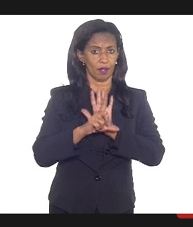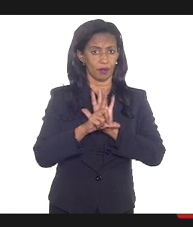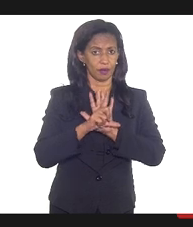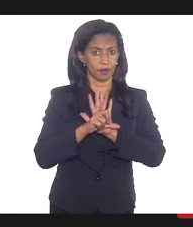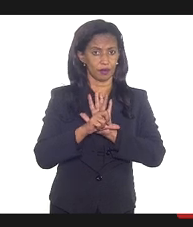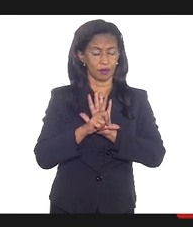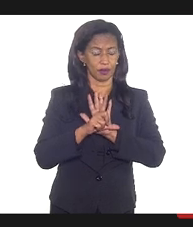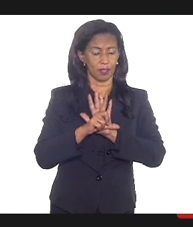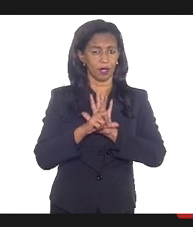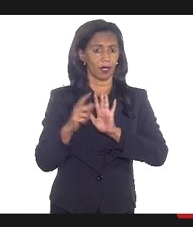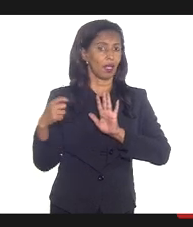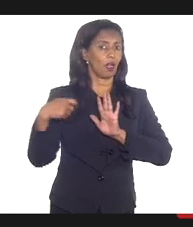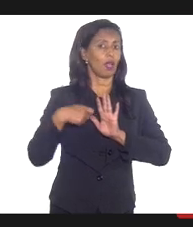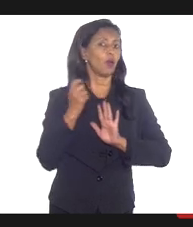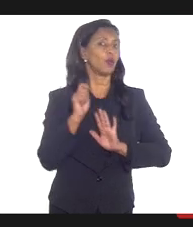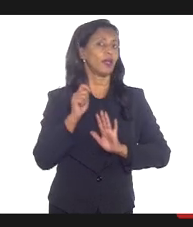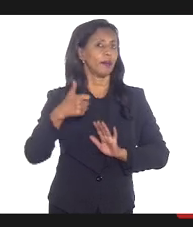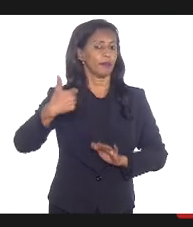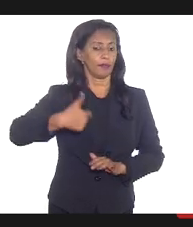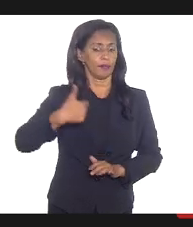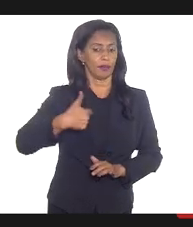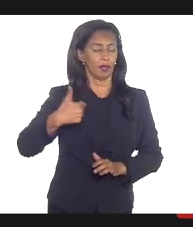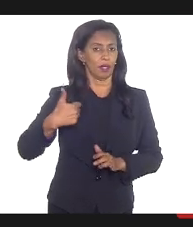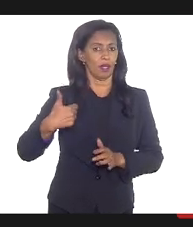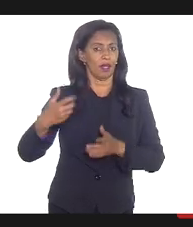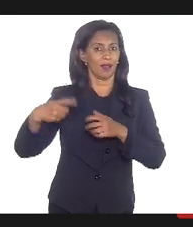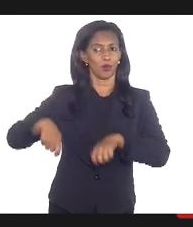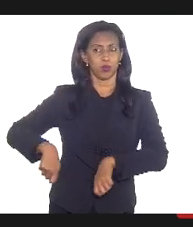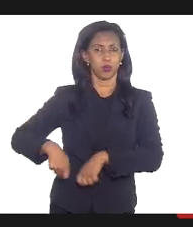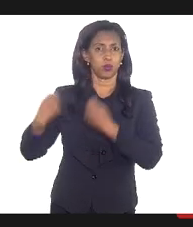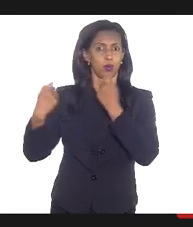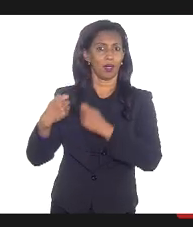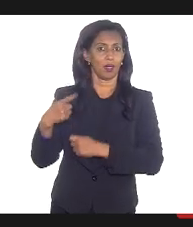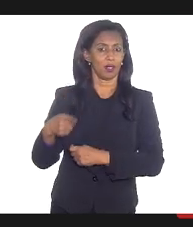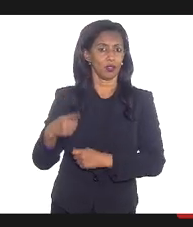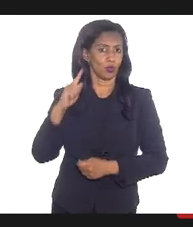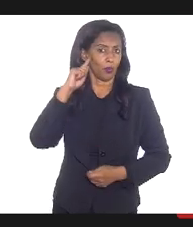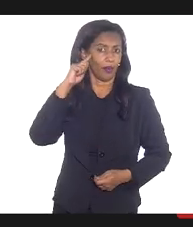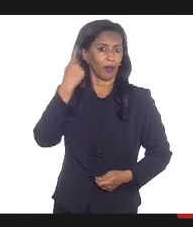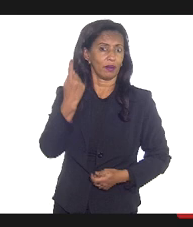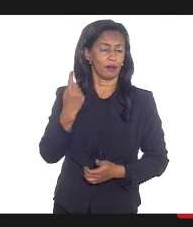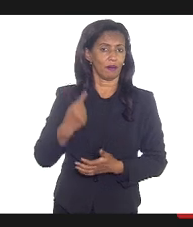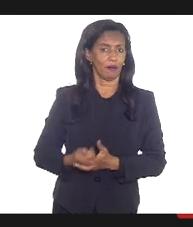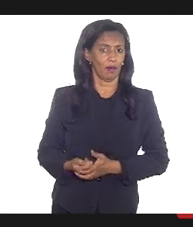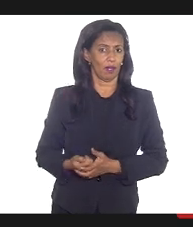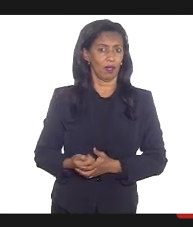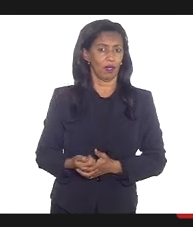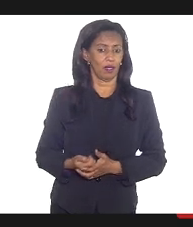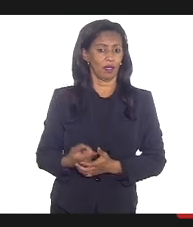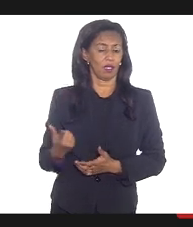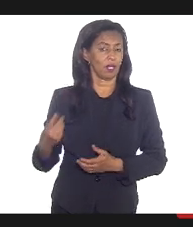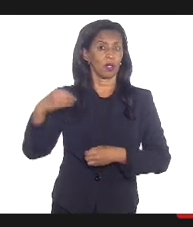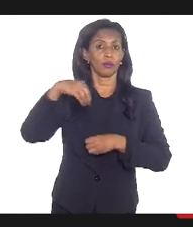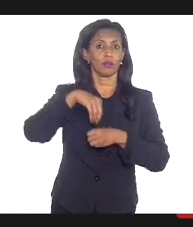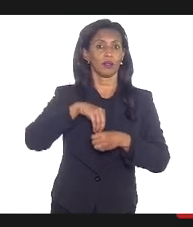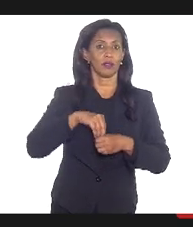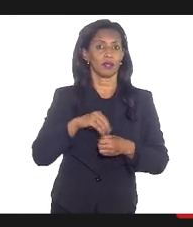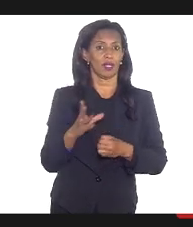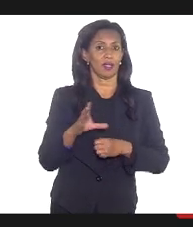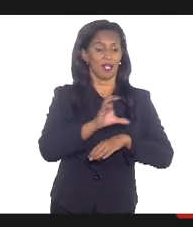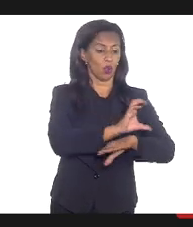ela significa, primeiro, uma destruição de uma ideia que não está apenas na LDB, deputado Serafim, está